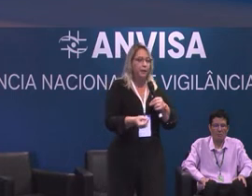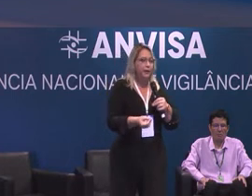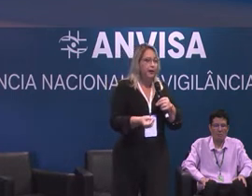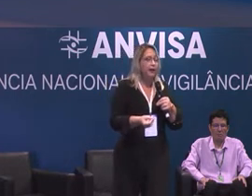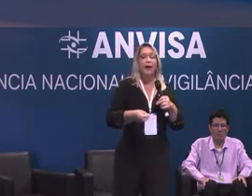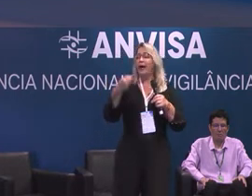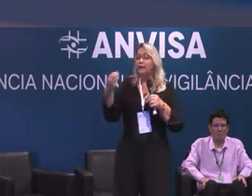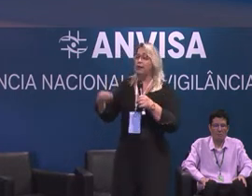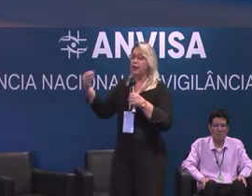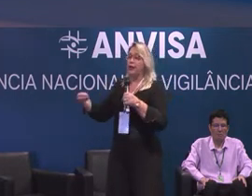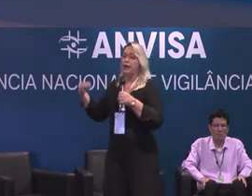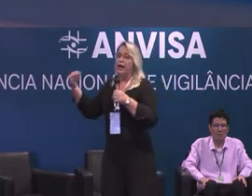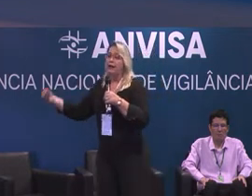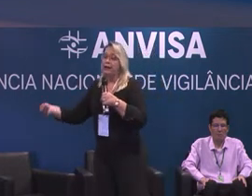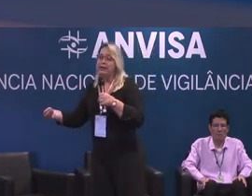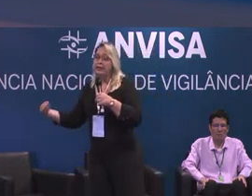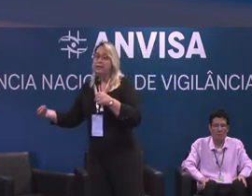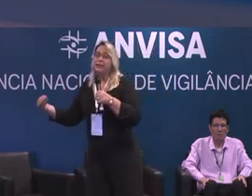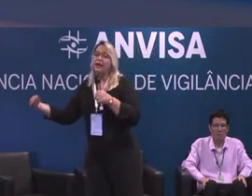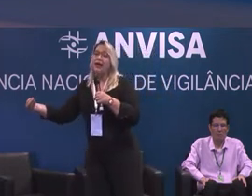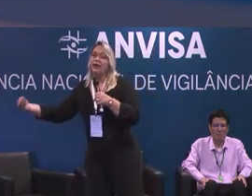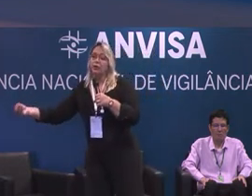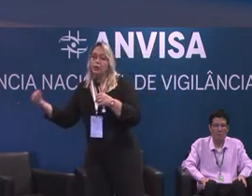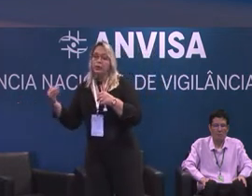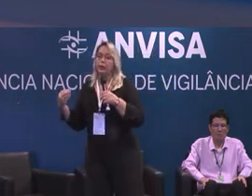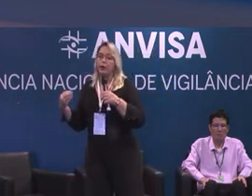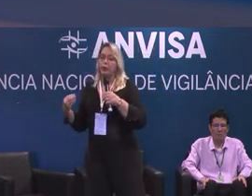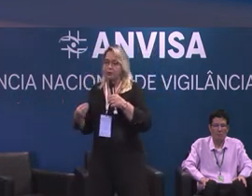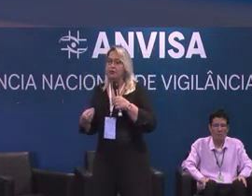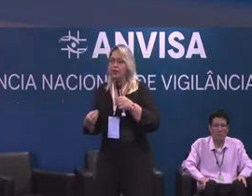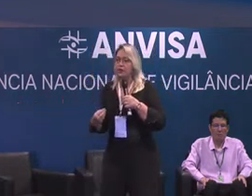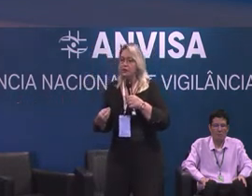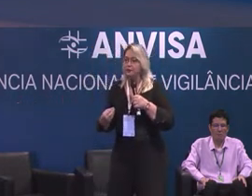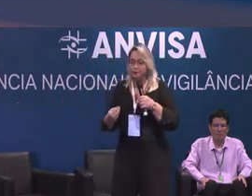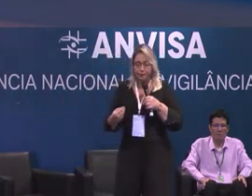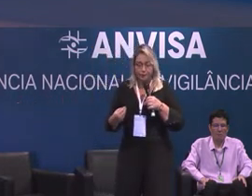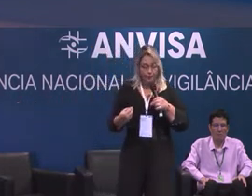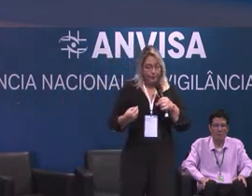repetir, até do que a simples lavratura de um auto de infração.